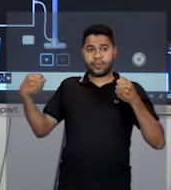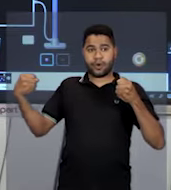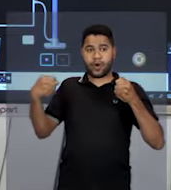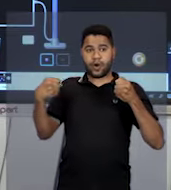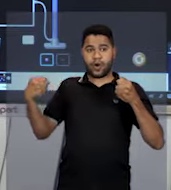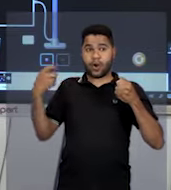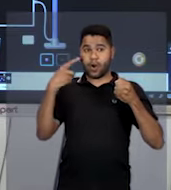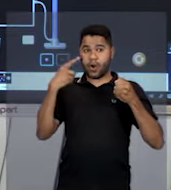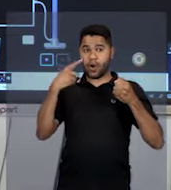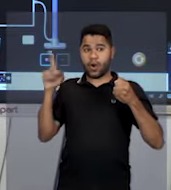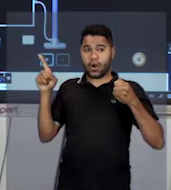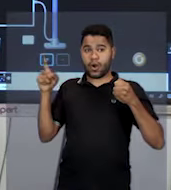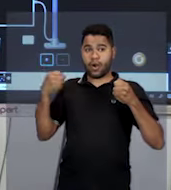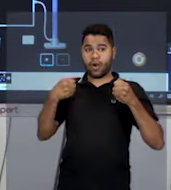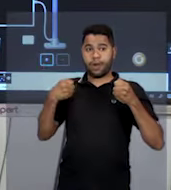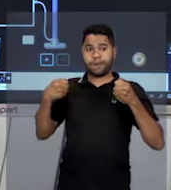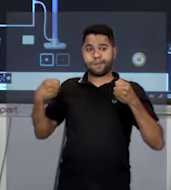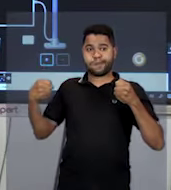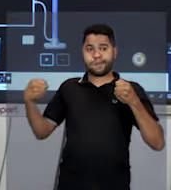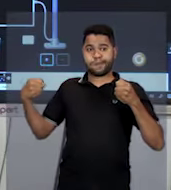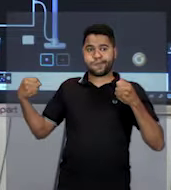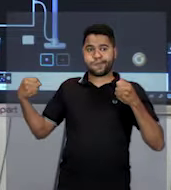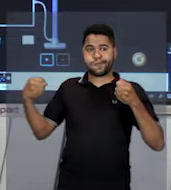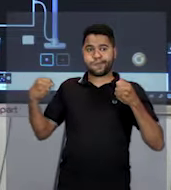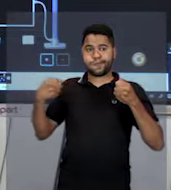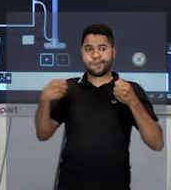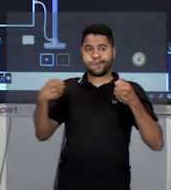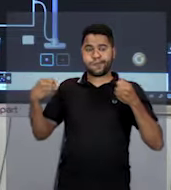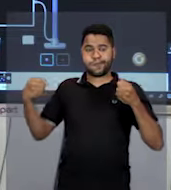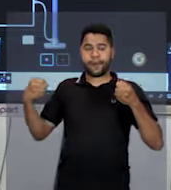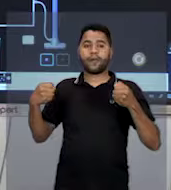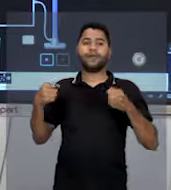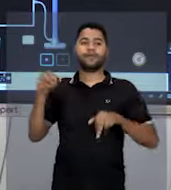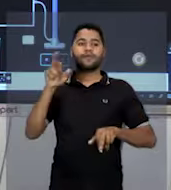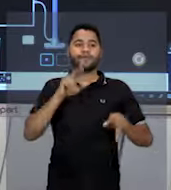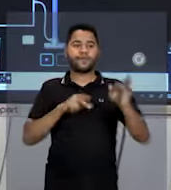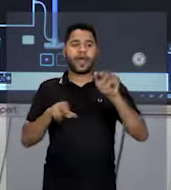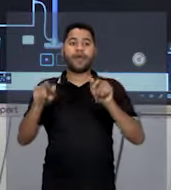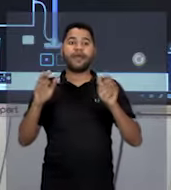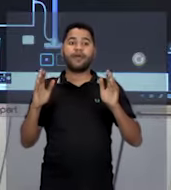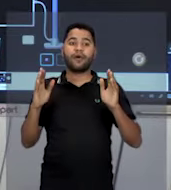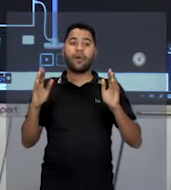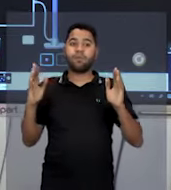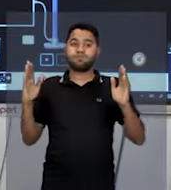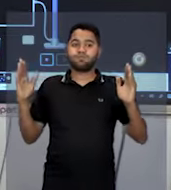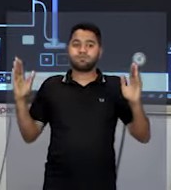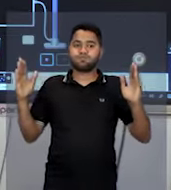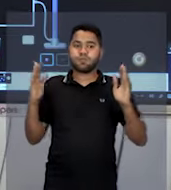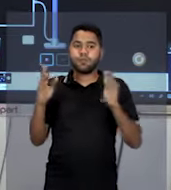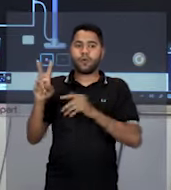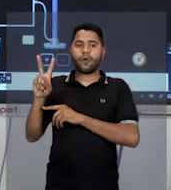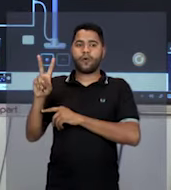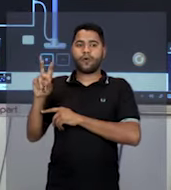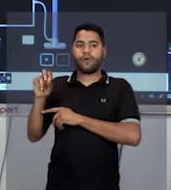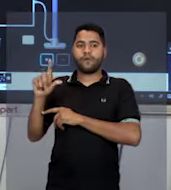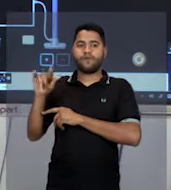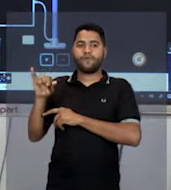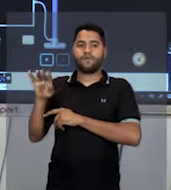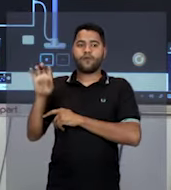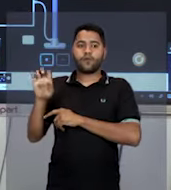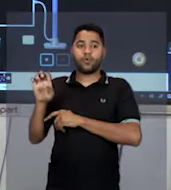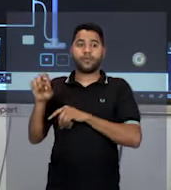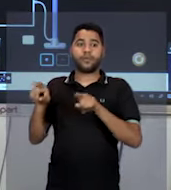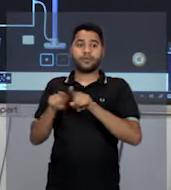eu posso, aumentando o tamanho do recipiente, variar o seu volume. E aqui, por último,